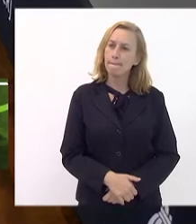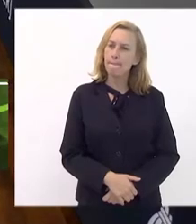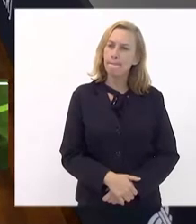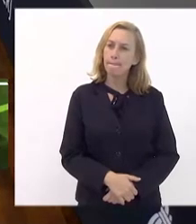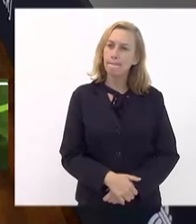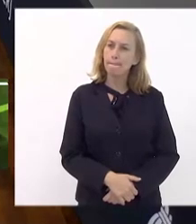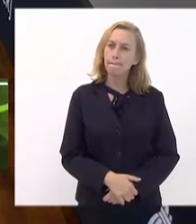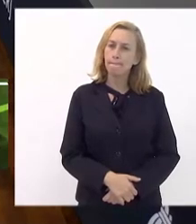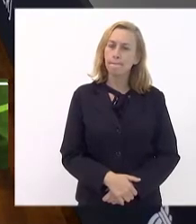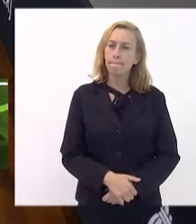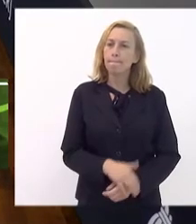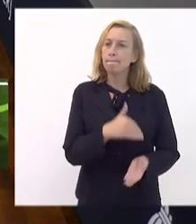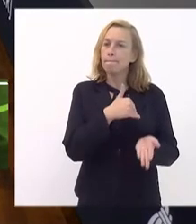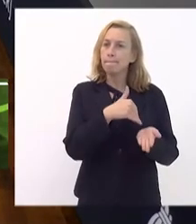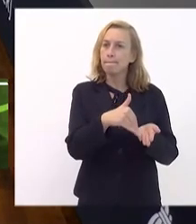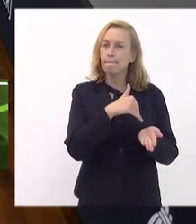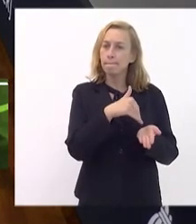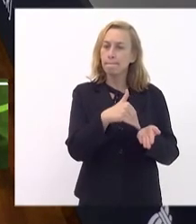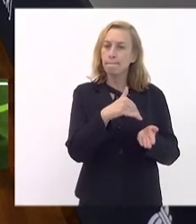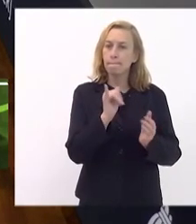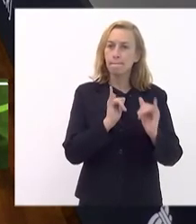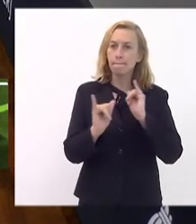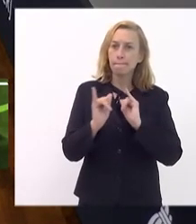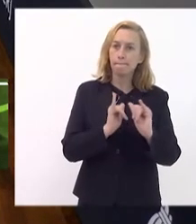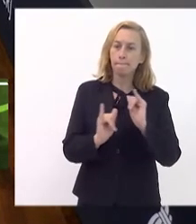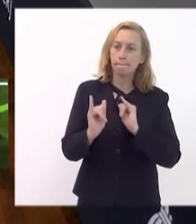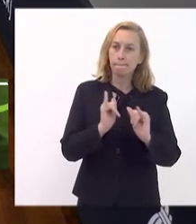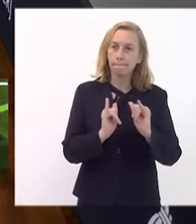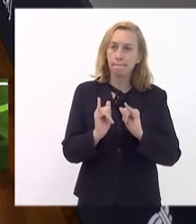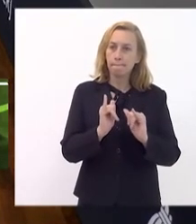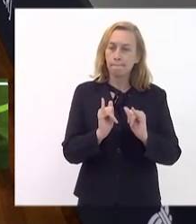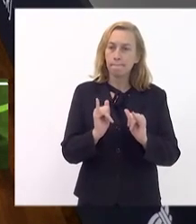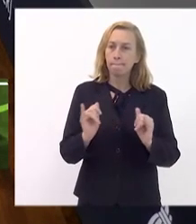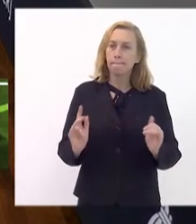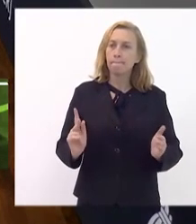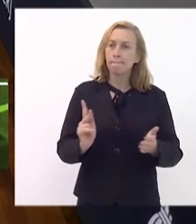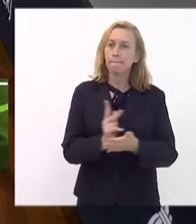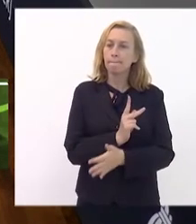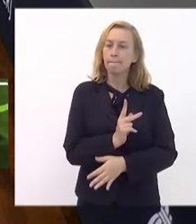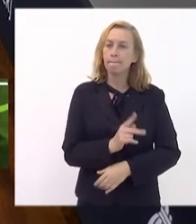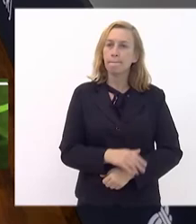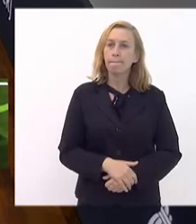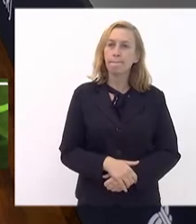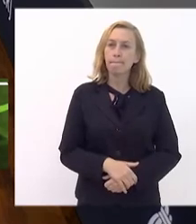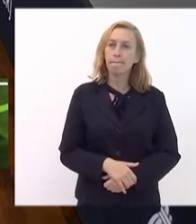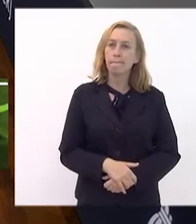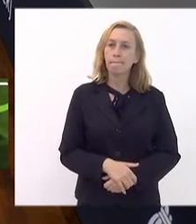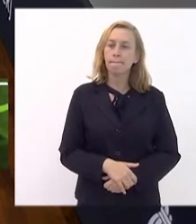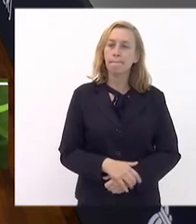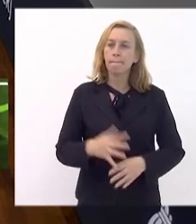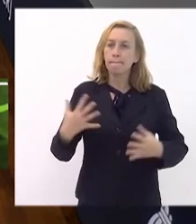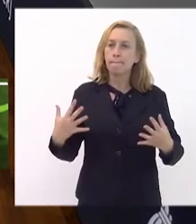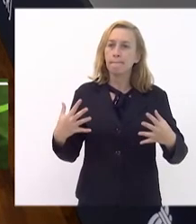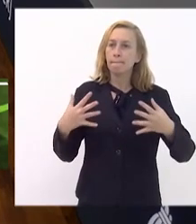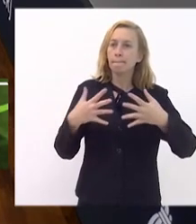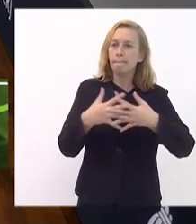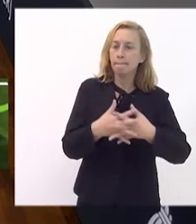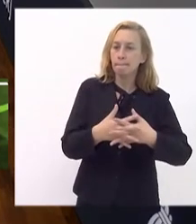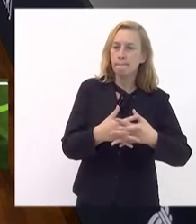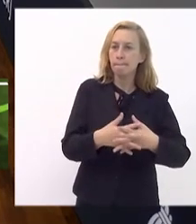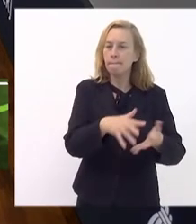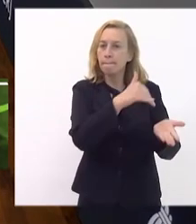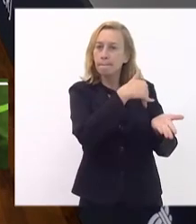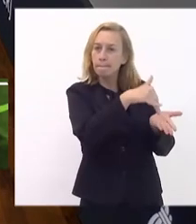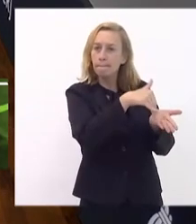lá no âmbito da secretaria, as notícias que têm corrido é que está havendo uma grande integração entre a secretaria e o